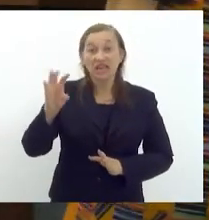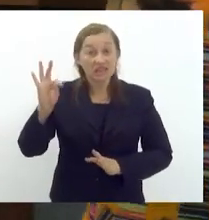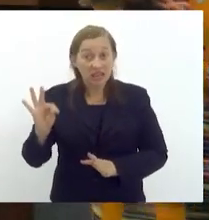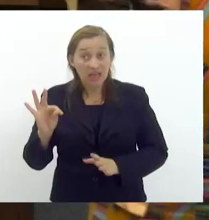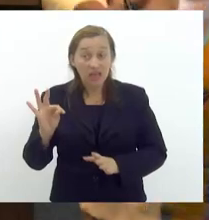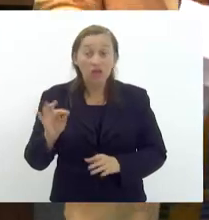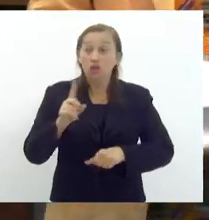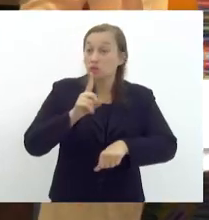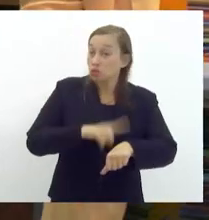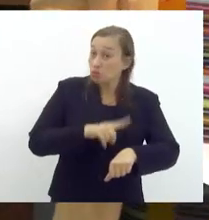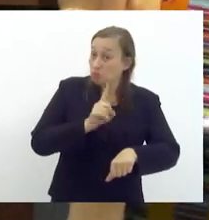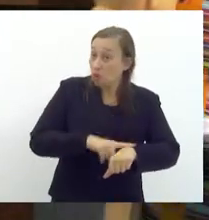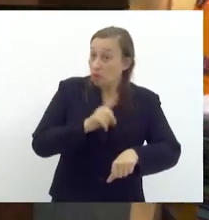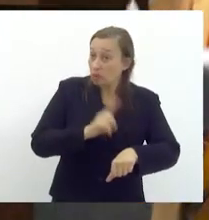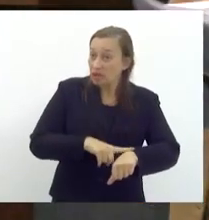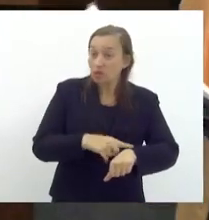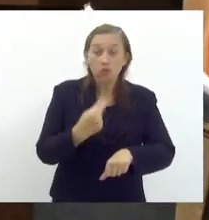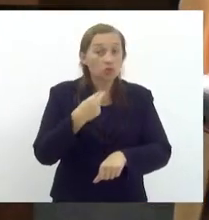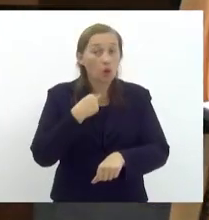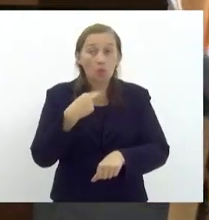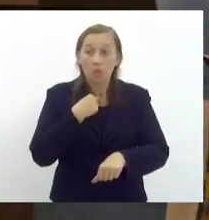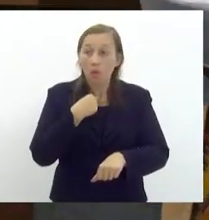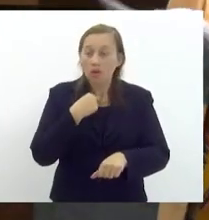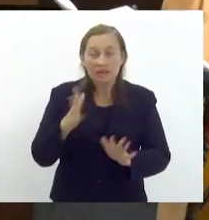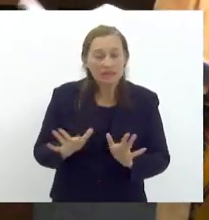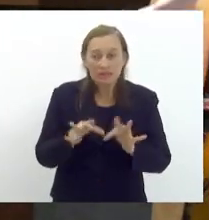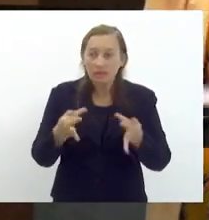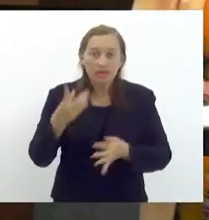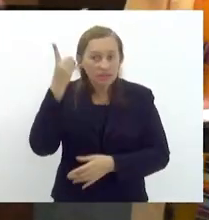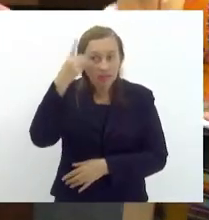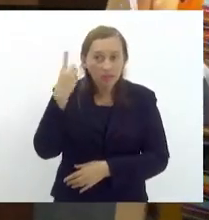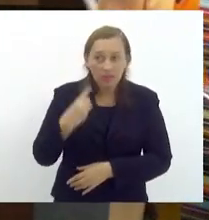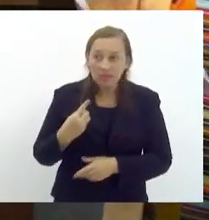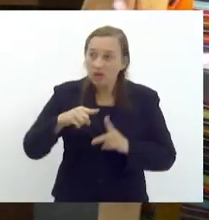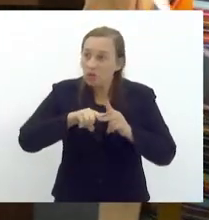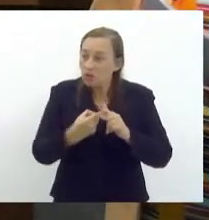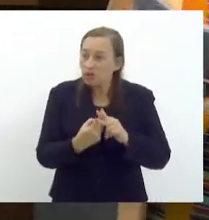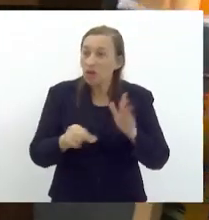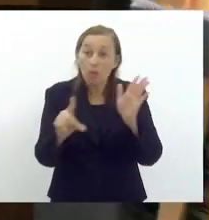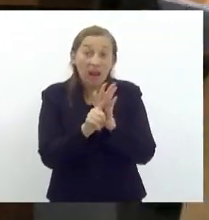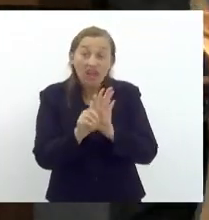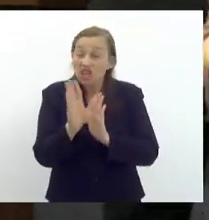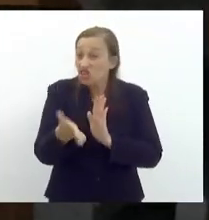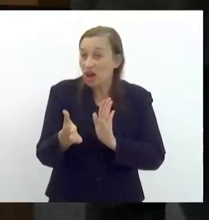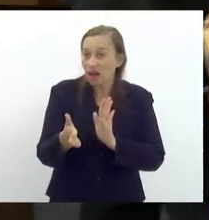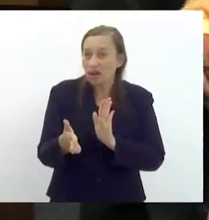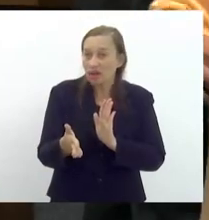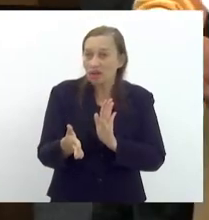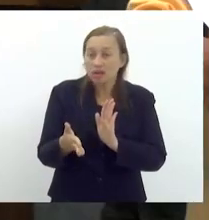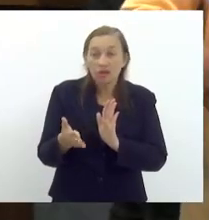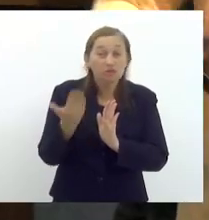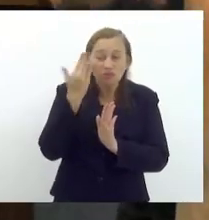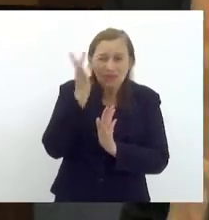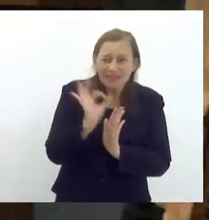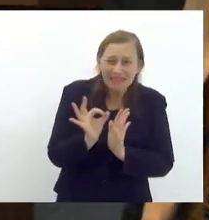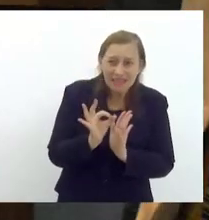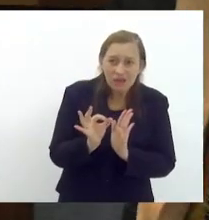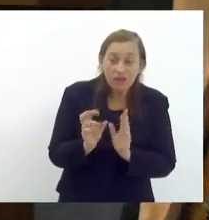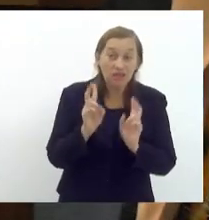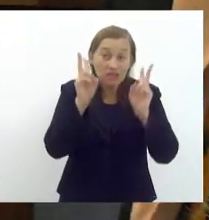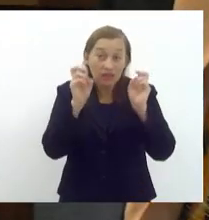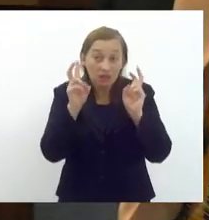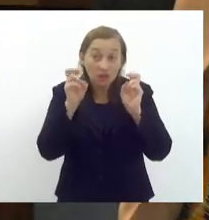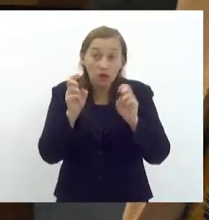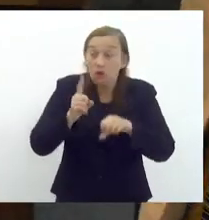da propositura não pode simplesmente deputada Dani alterar uma negligente vossa excelência não compreendeu Essa parte é